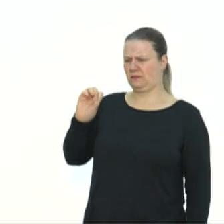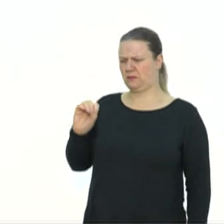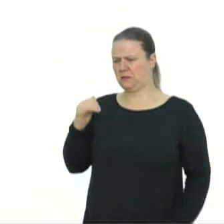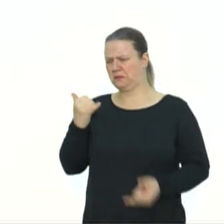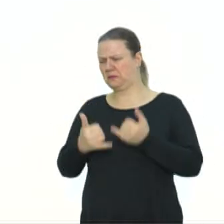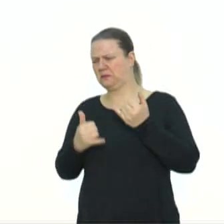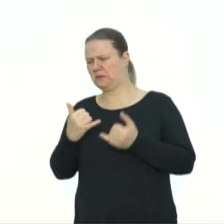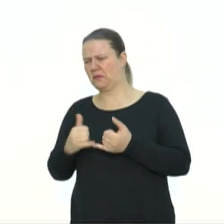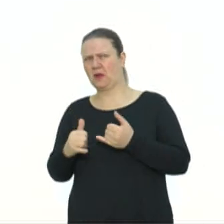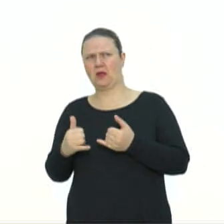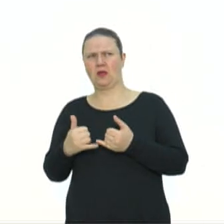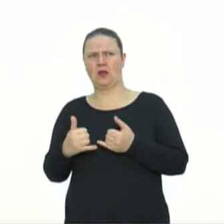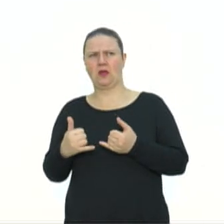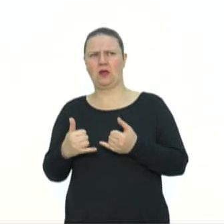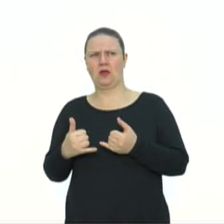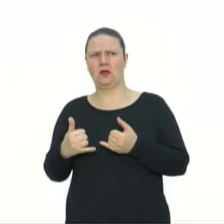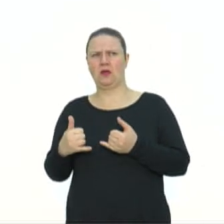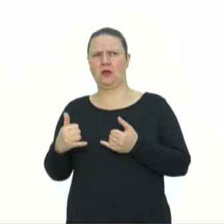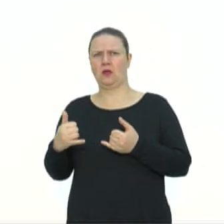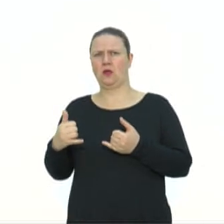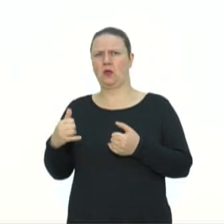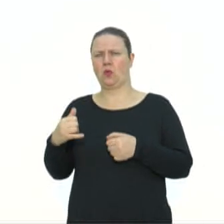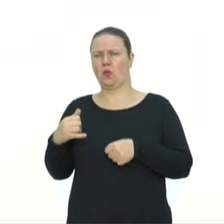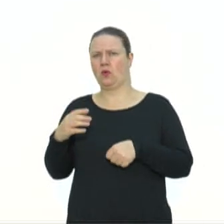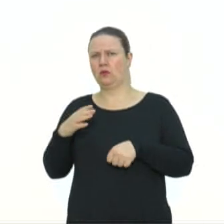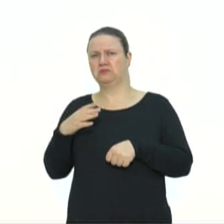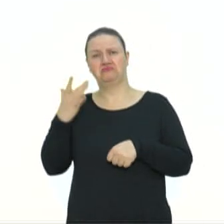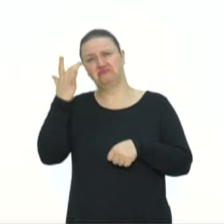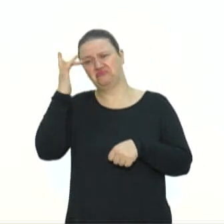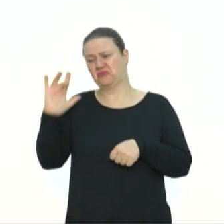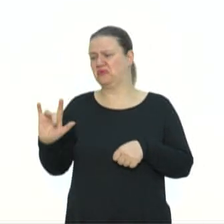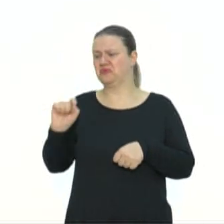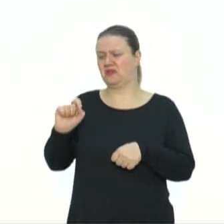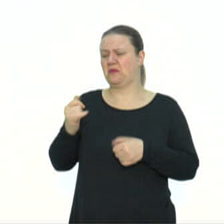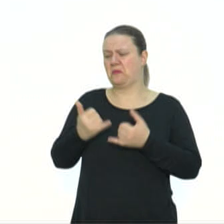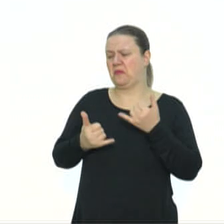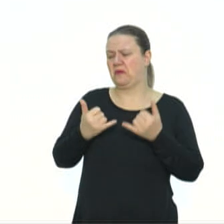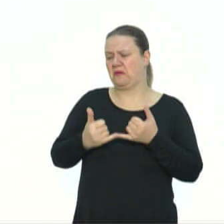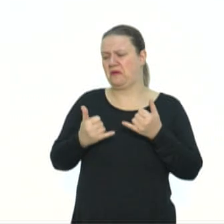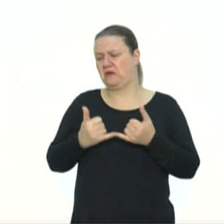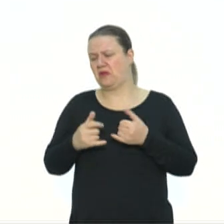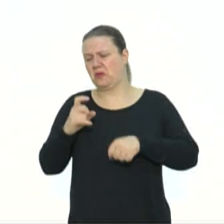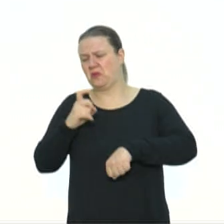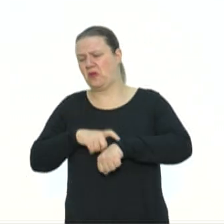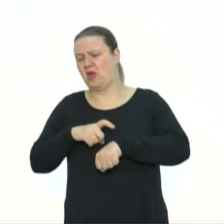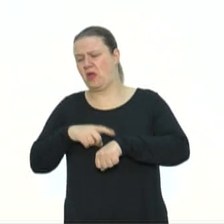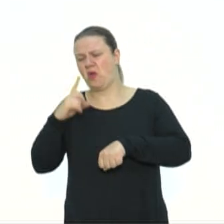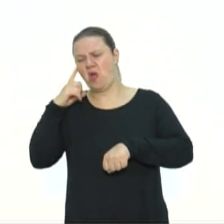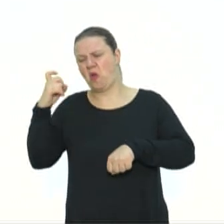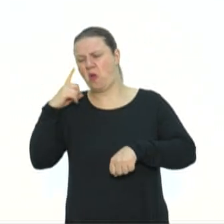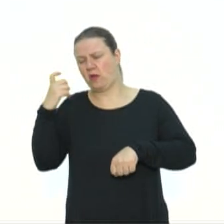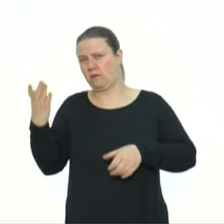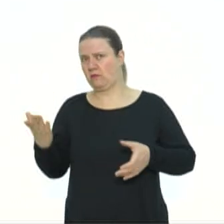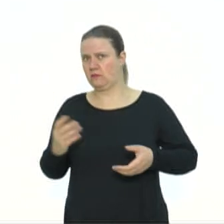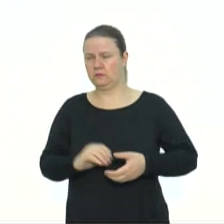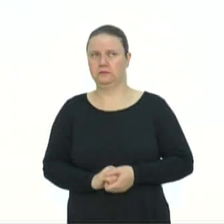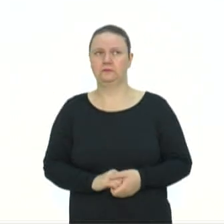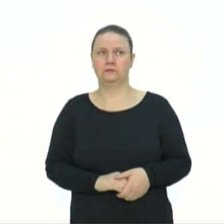não? Então, que é isto? Não sei o que é. Então, ele não foi identificado. Letra